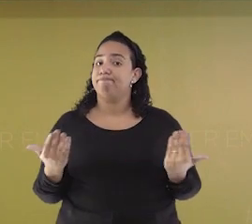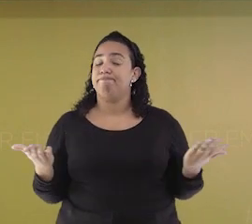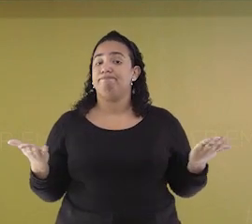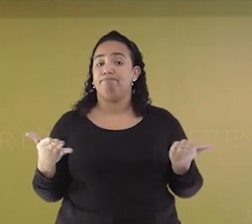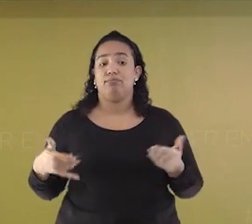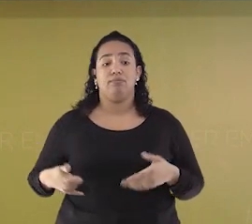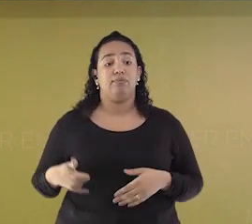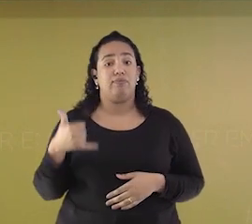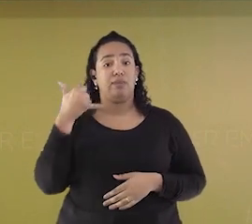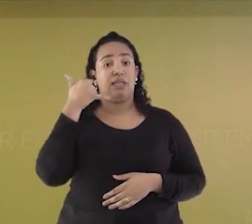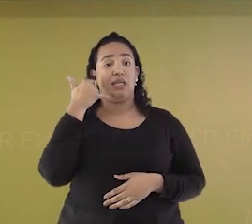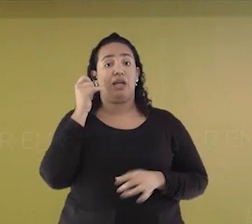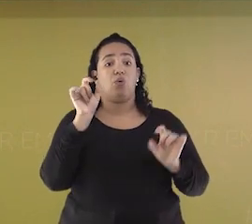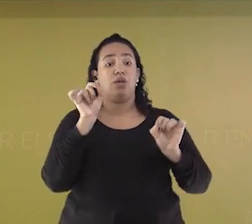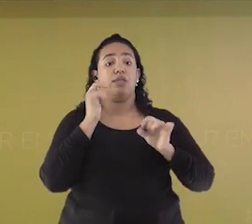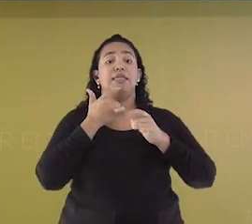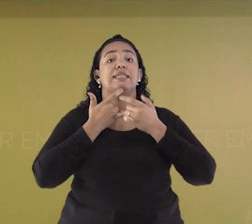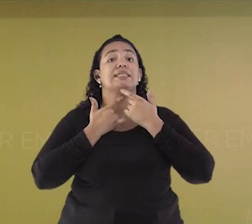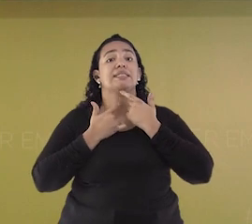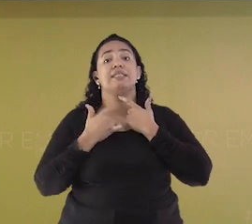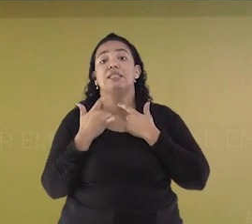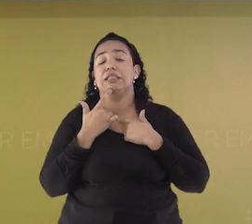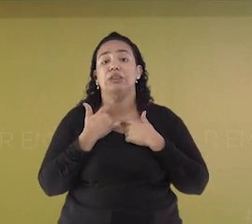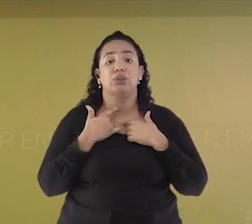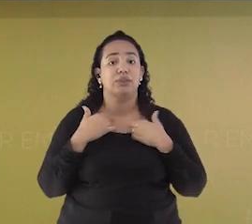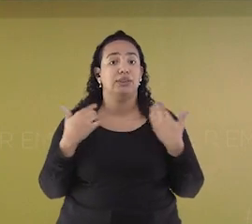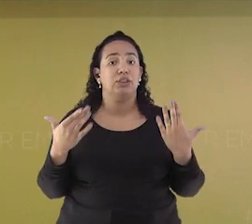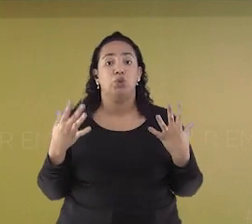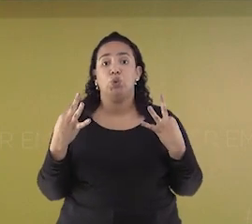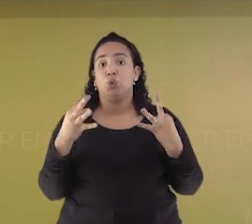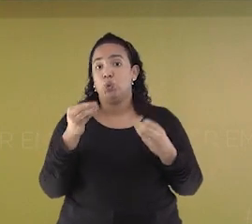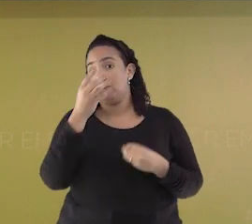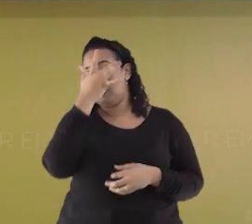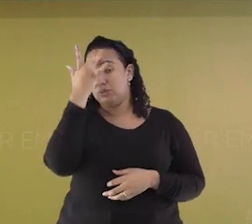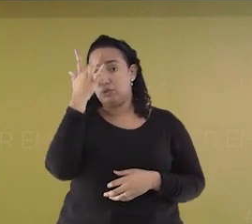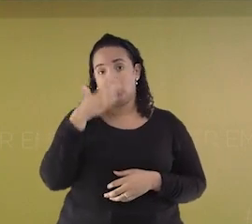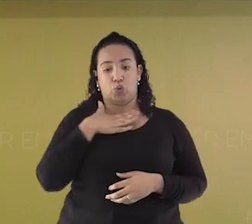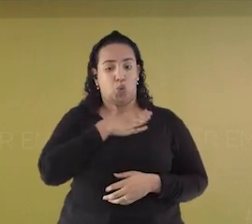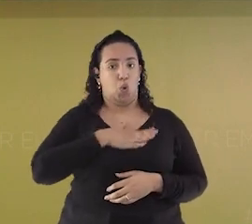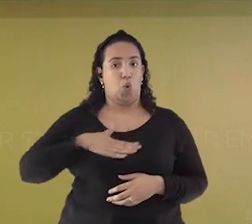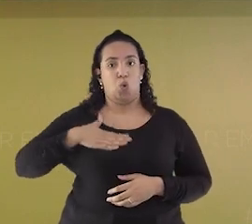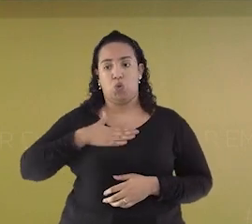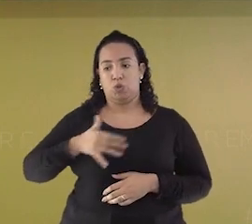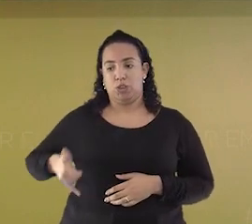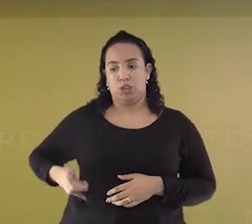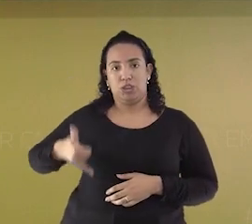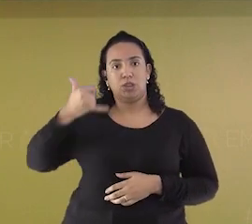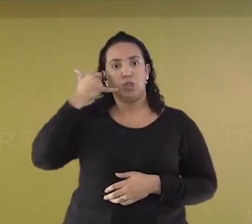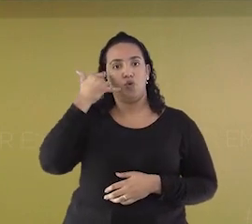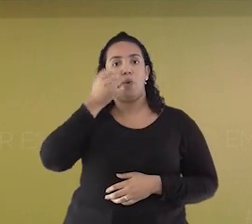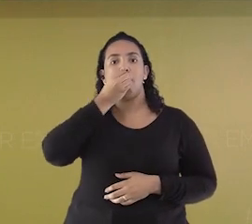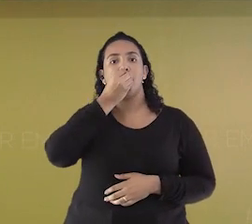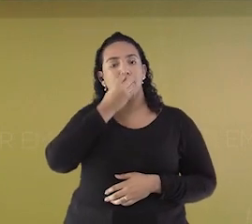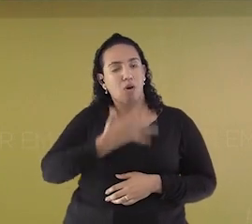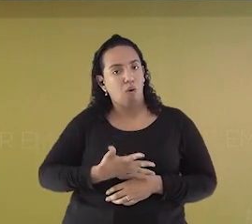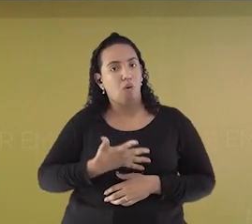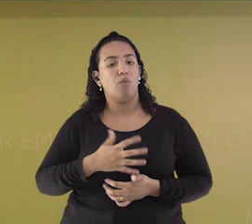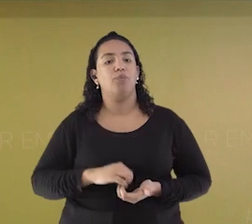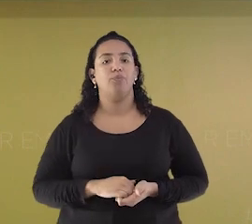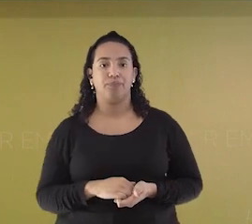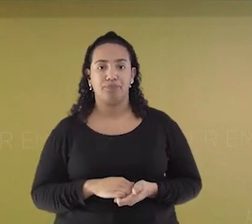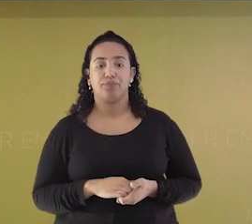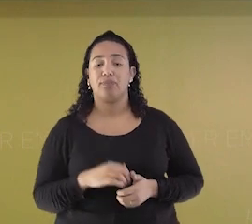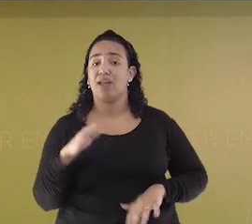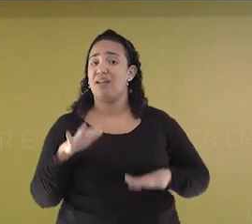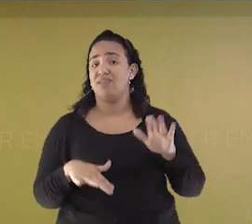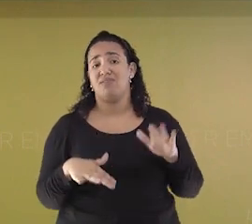se tornou um item de desejo. Isso significa que todo mundo gosta de ter um bom aparelho. E às vezes